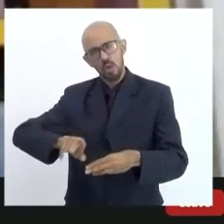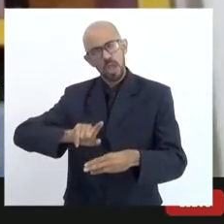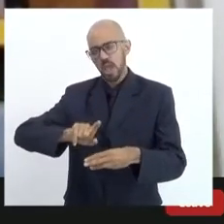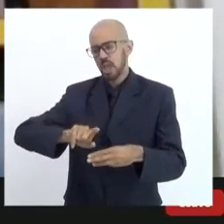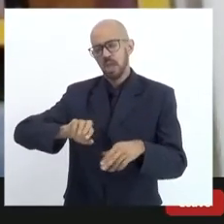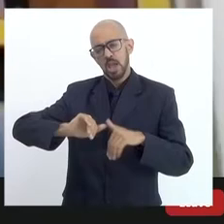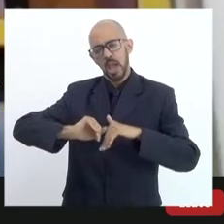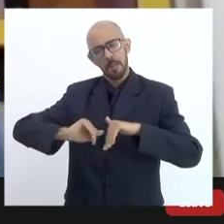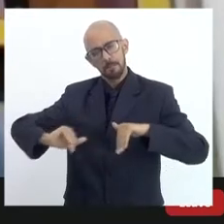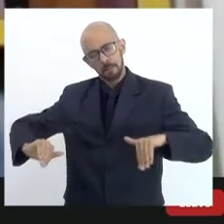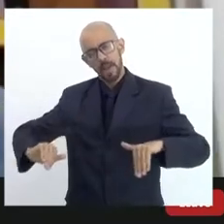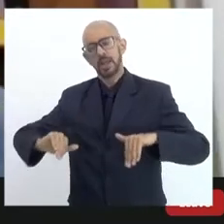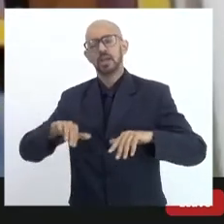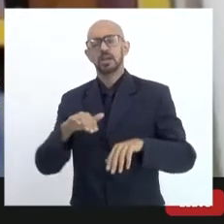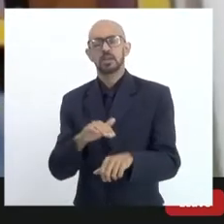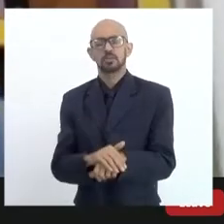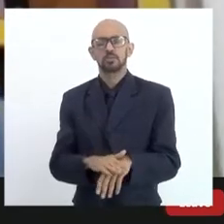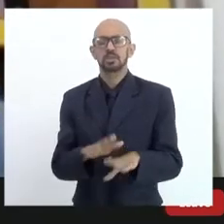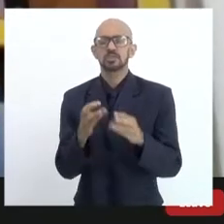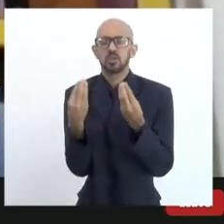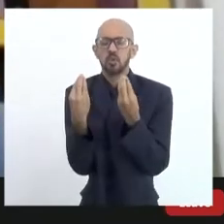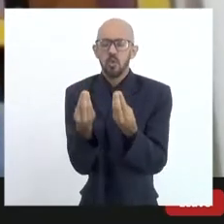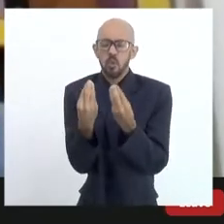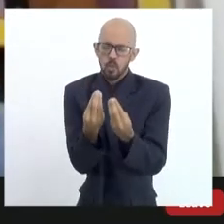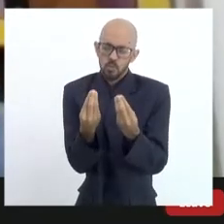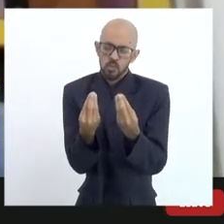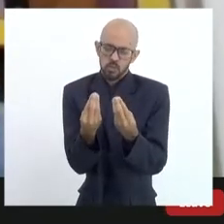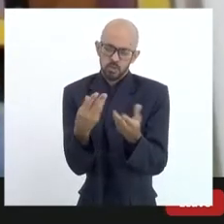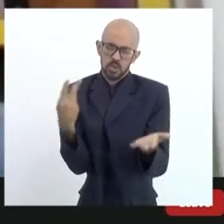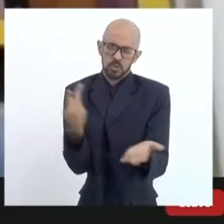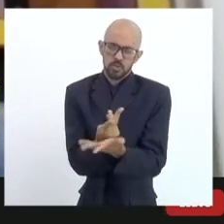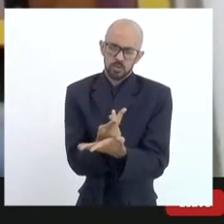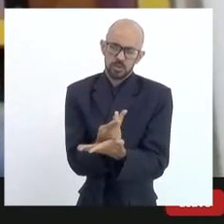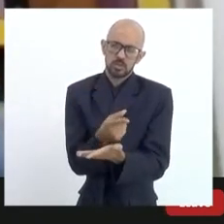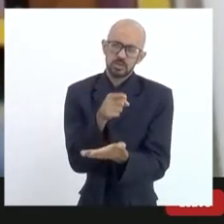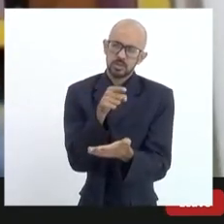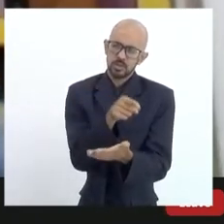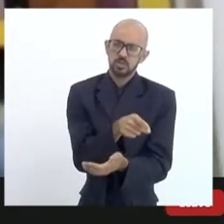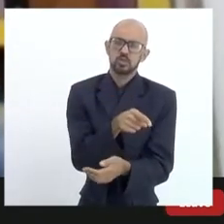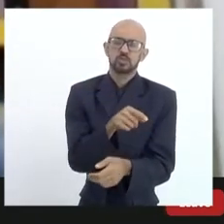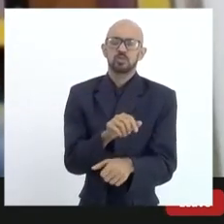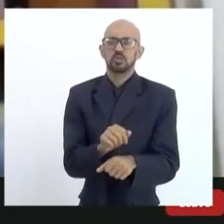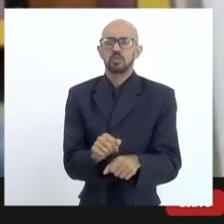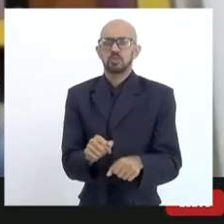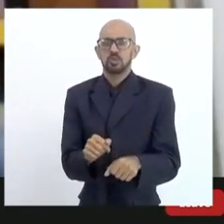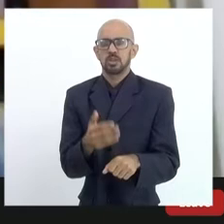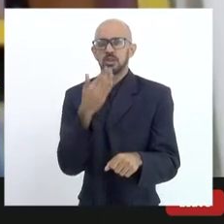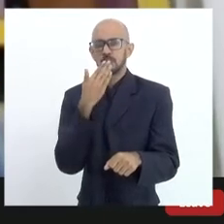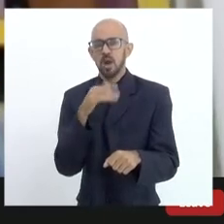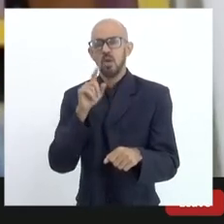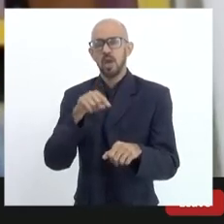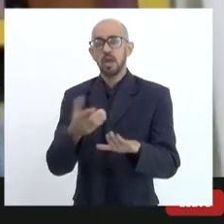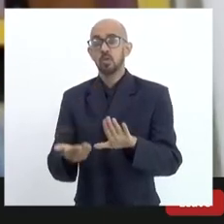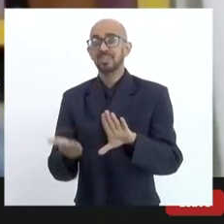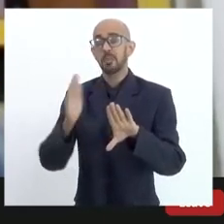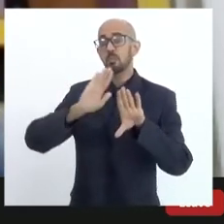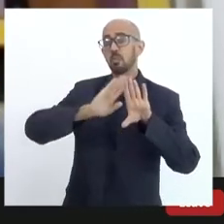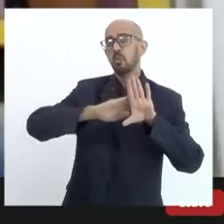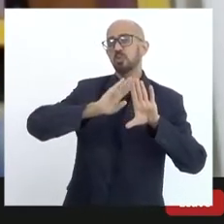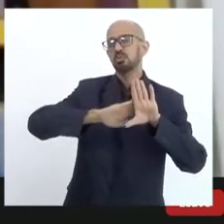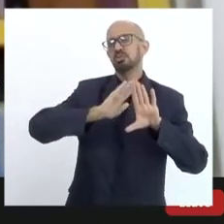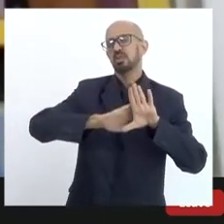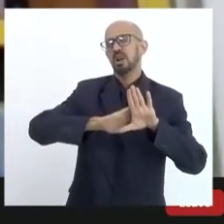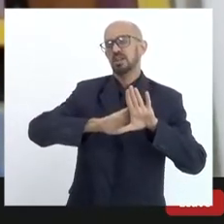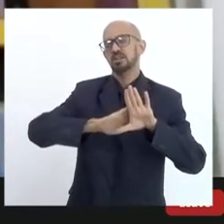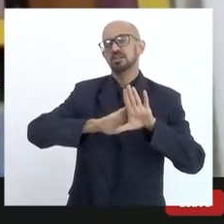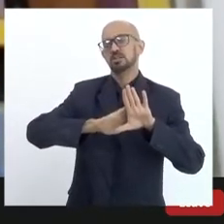judaica. Como é que isso existe? E como, o que é que está por trás dessas relações? O que é que está por trás dessas